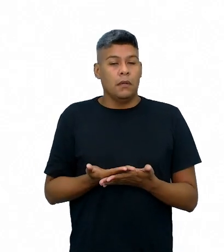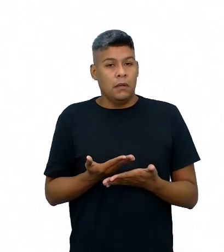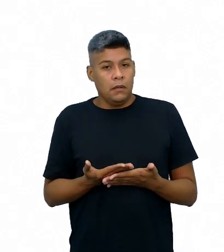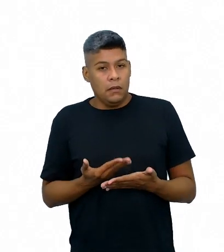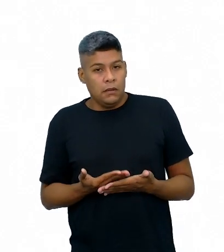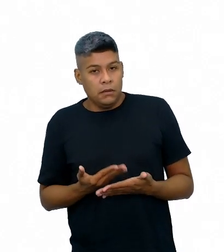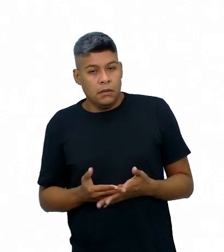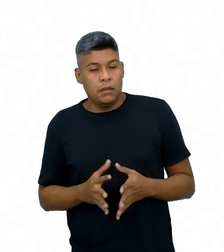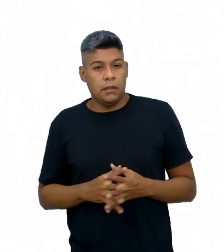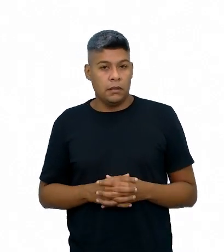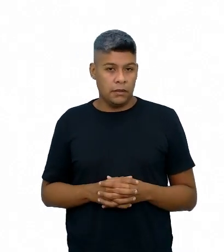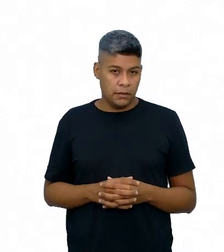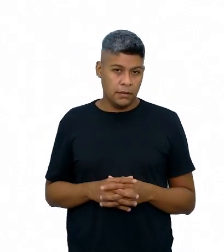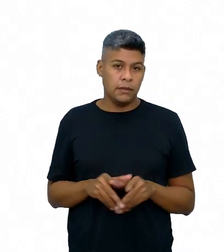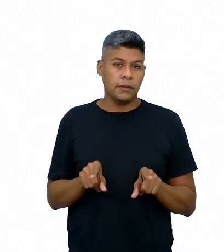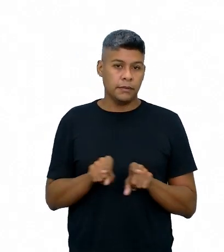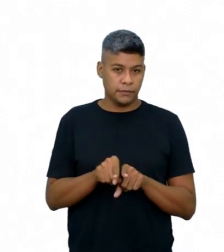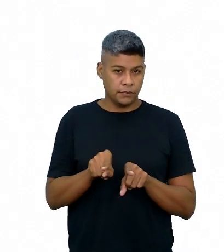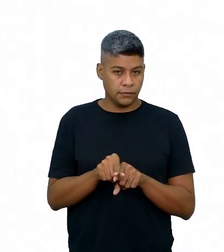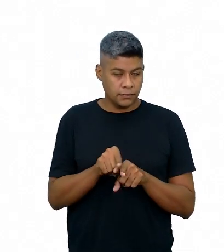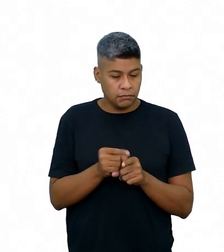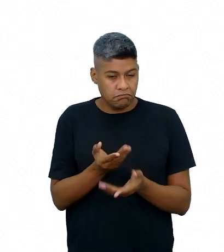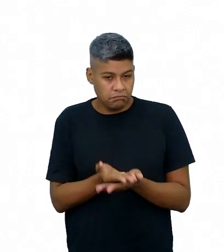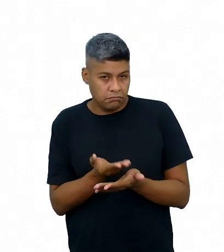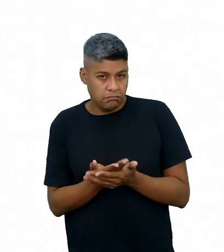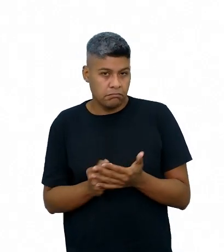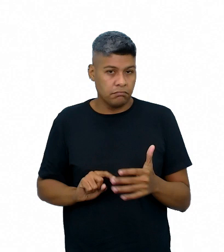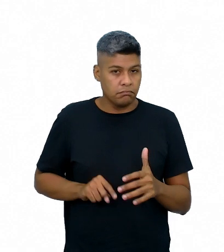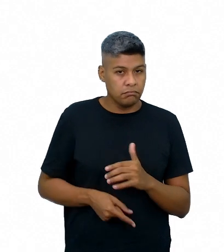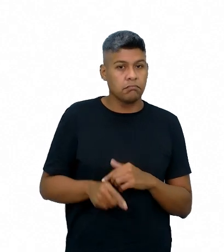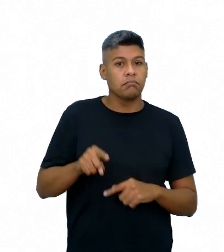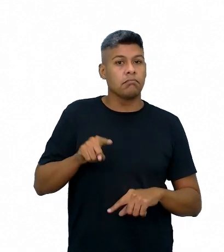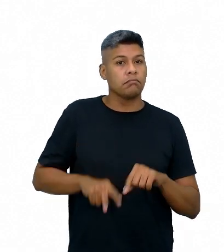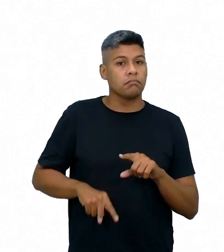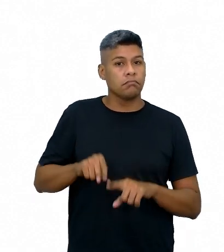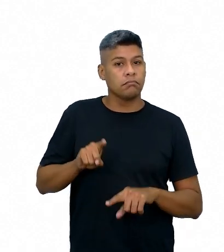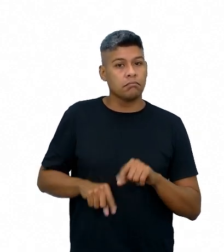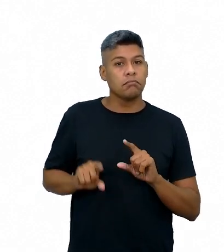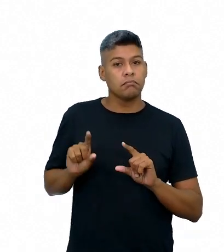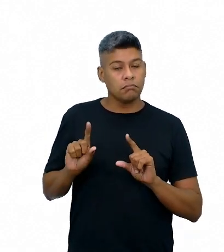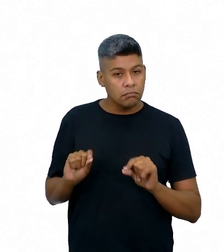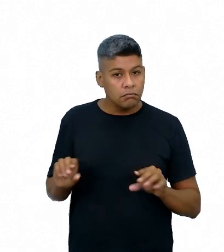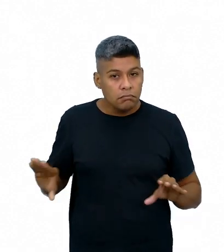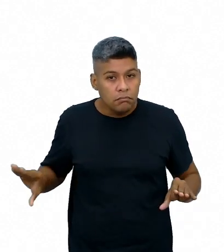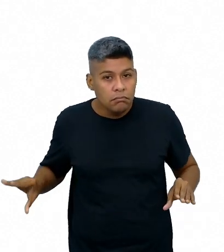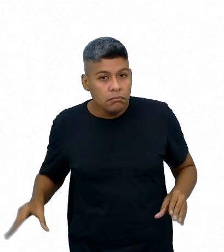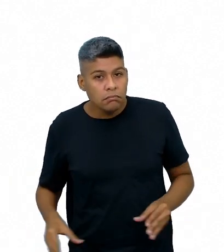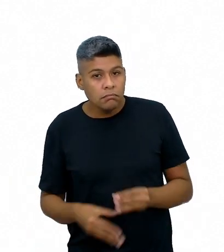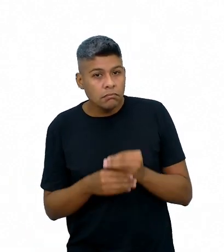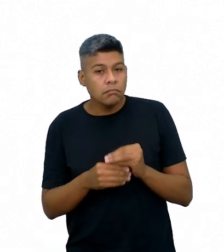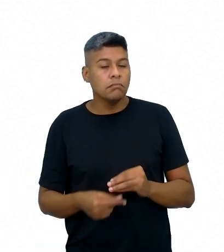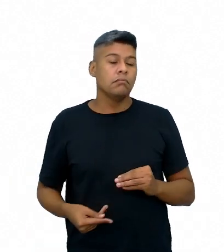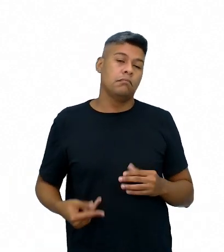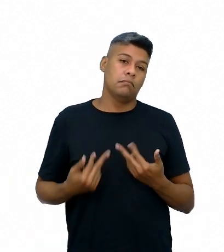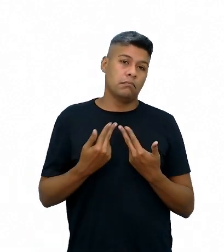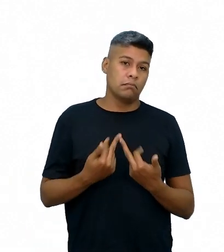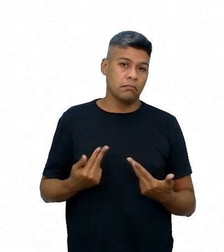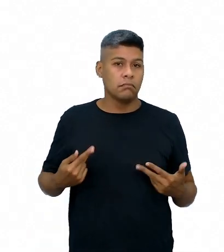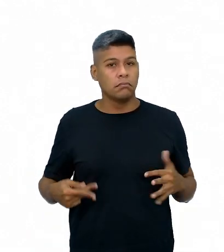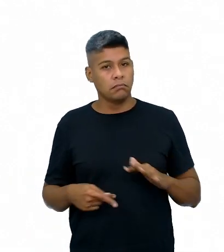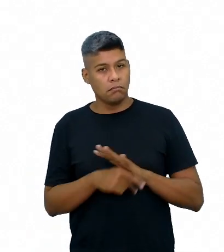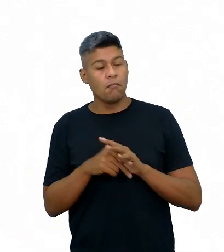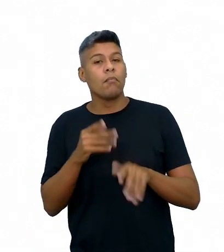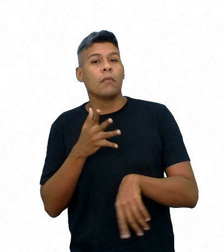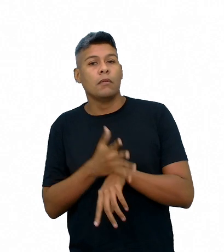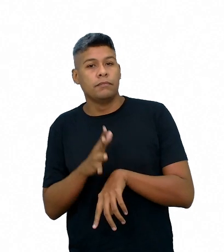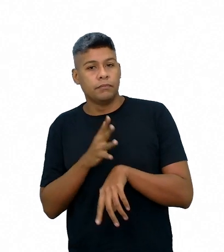ser trabalhado em profundidade, trazer elementos que acrescentem algo a esta